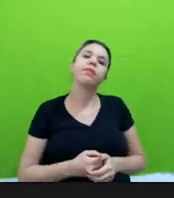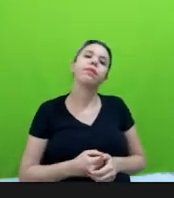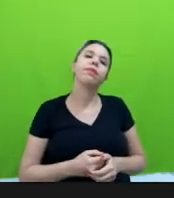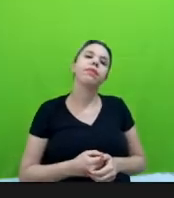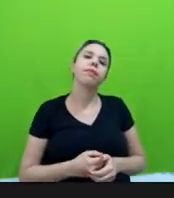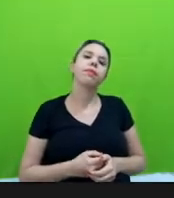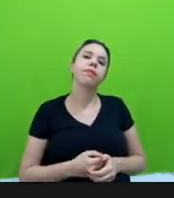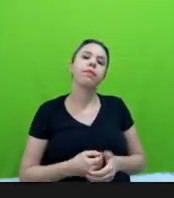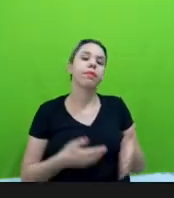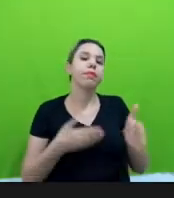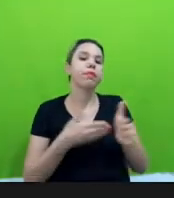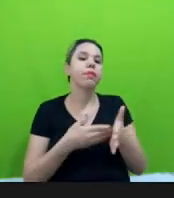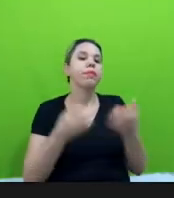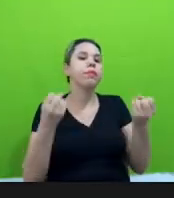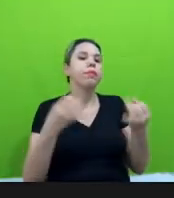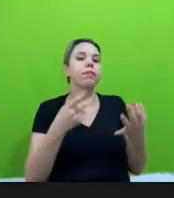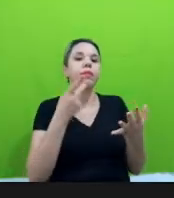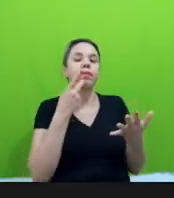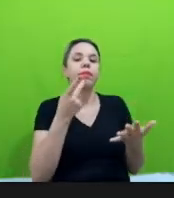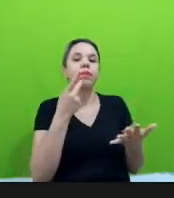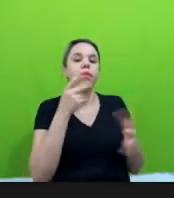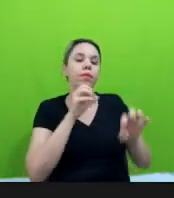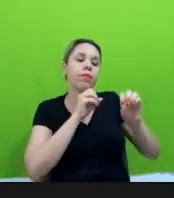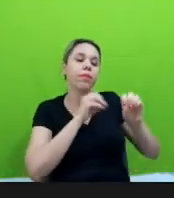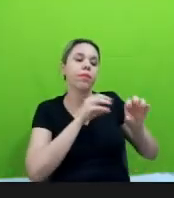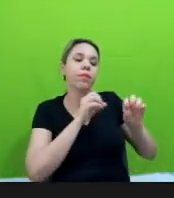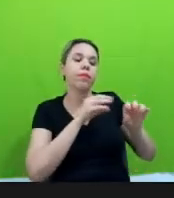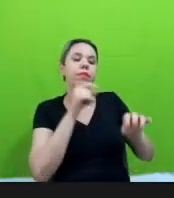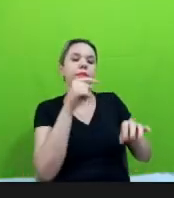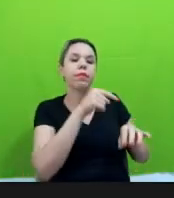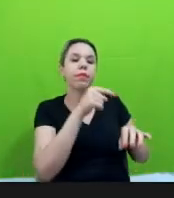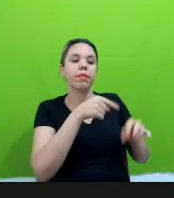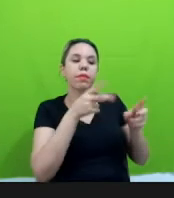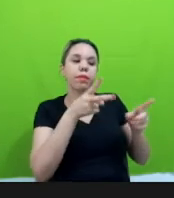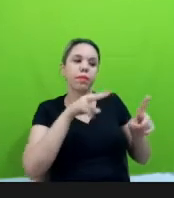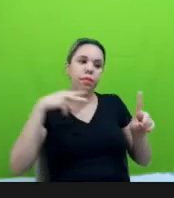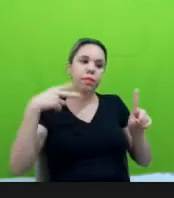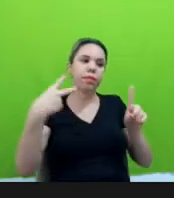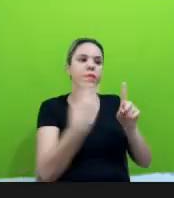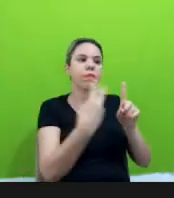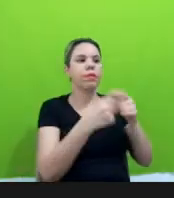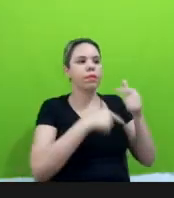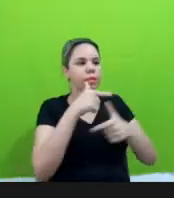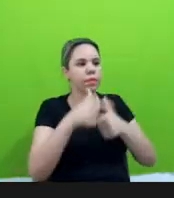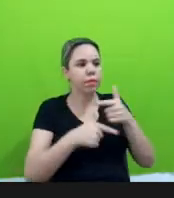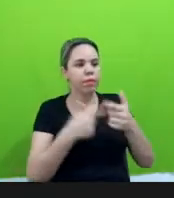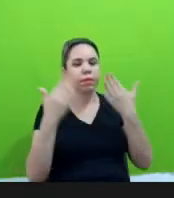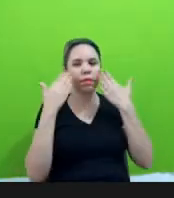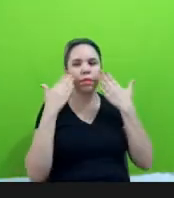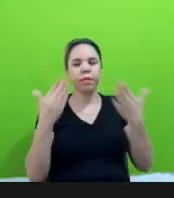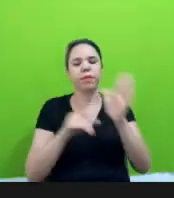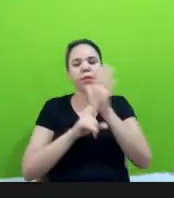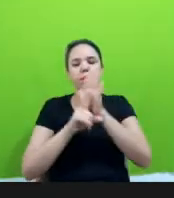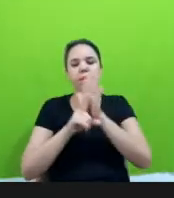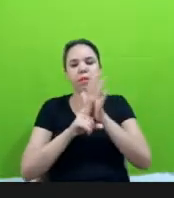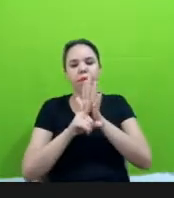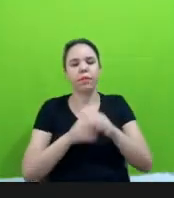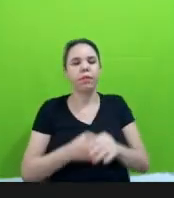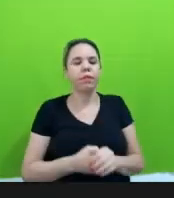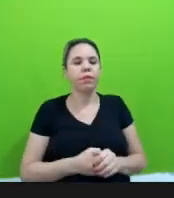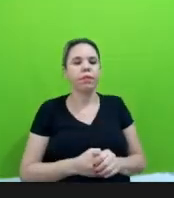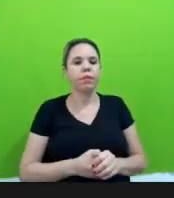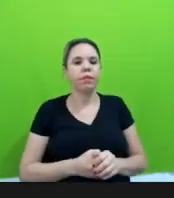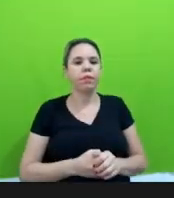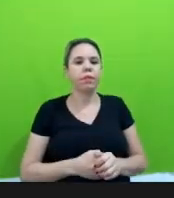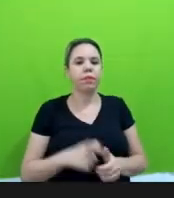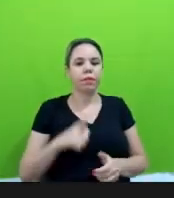ponto do que você falou, em educação, né, a gente tem essa perspectiva de trabalhar com evidências, com dados mesmo, né? Então, a existência